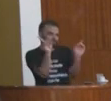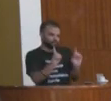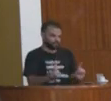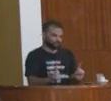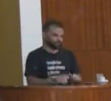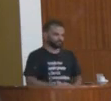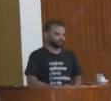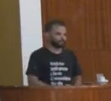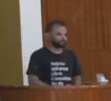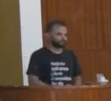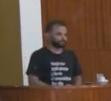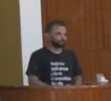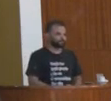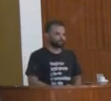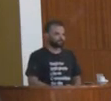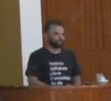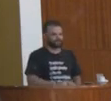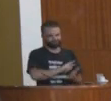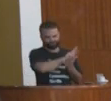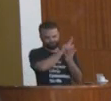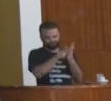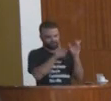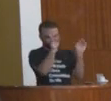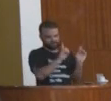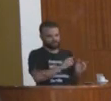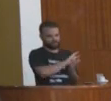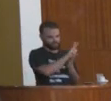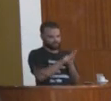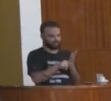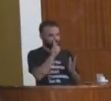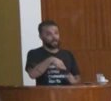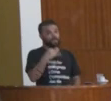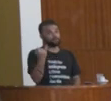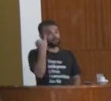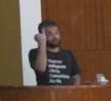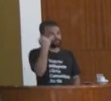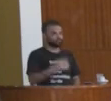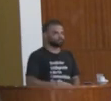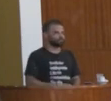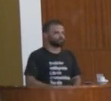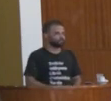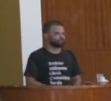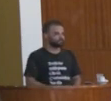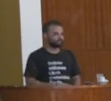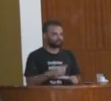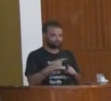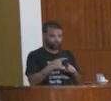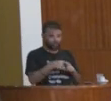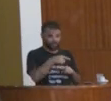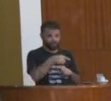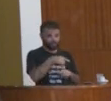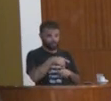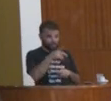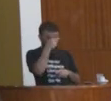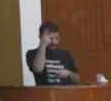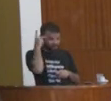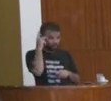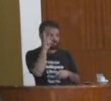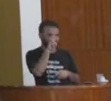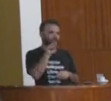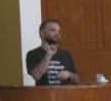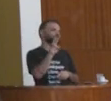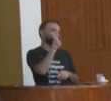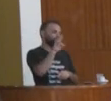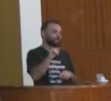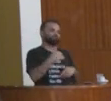deficiência, das diferentes deficiências. Isso é importante. Porque essas pessoas que vão passar por esses processos,